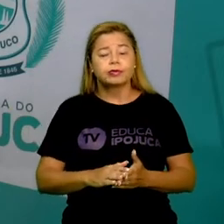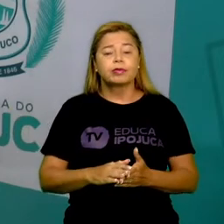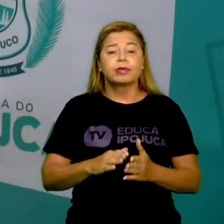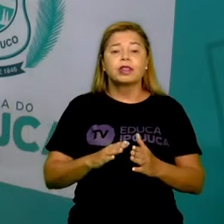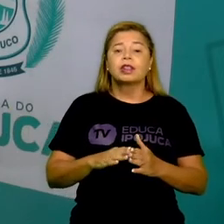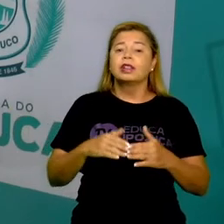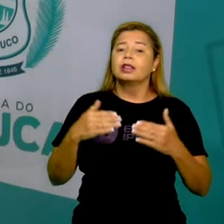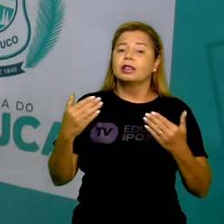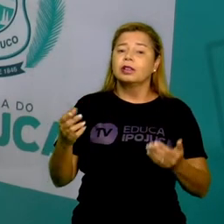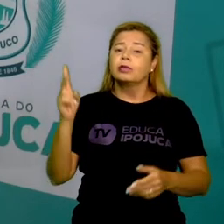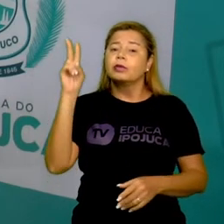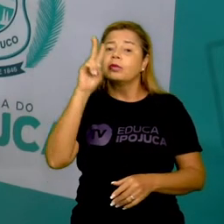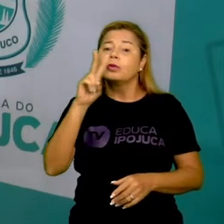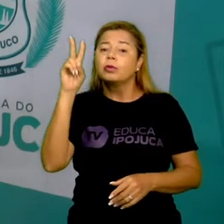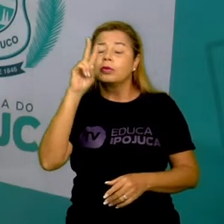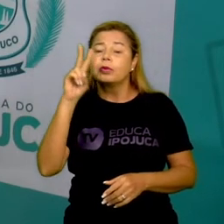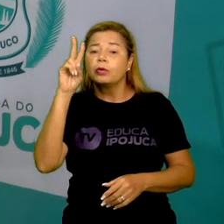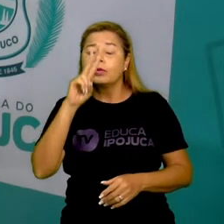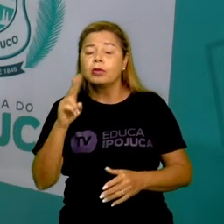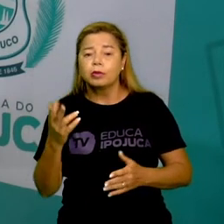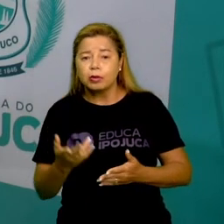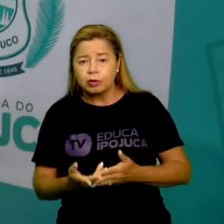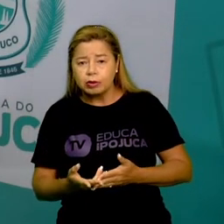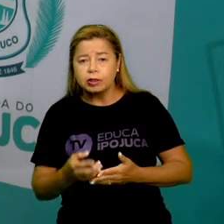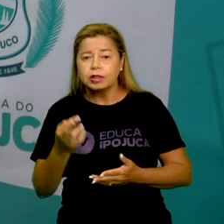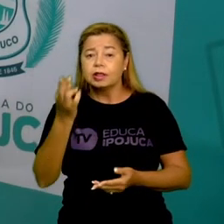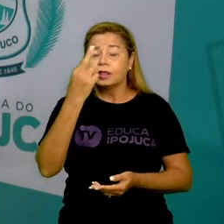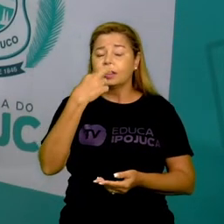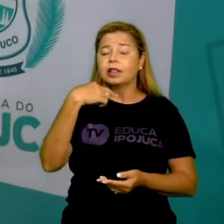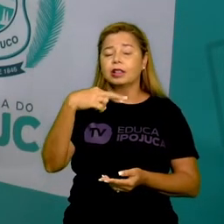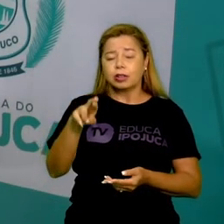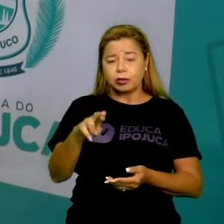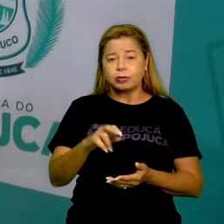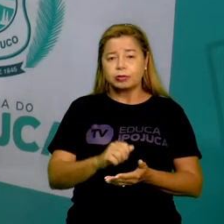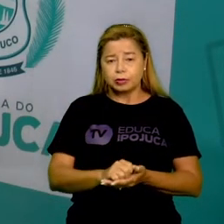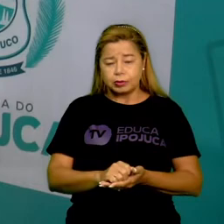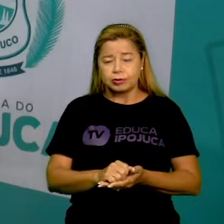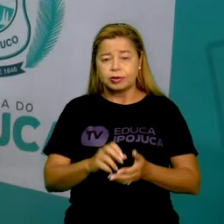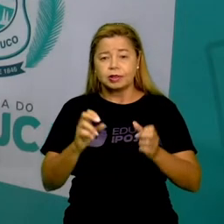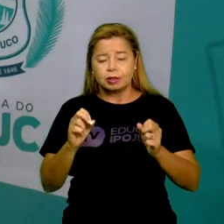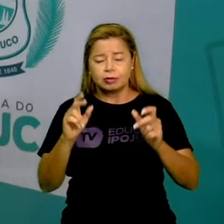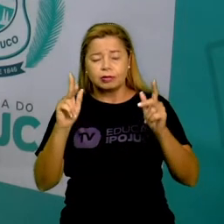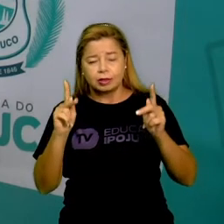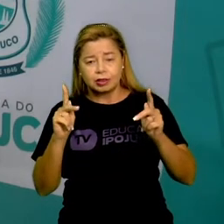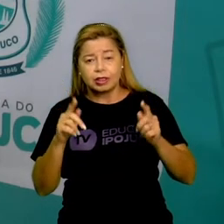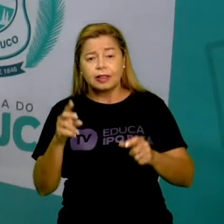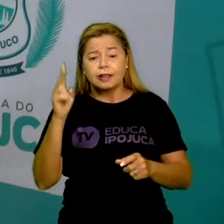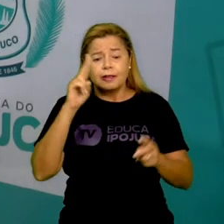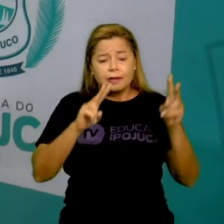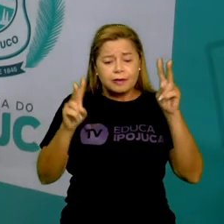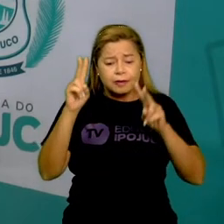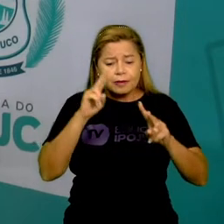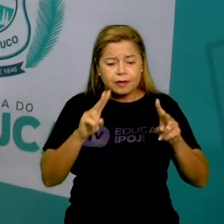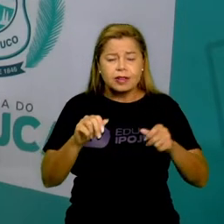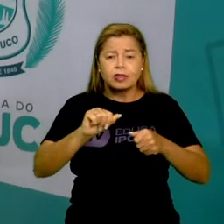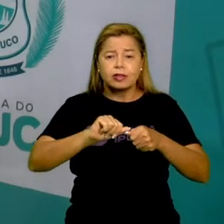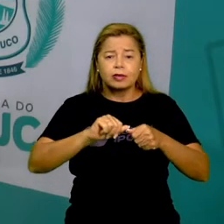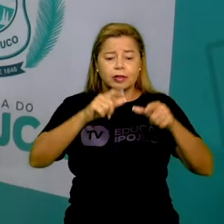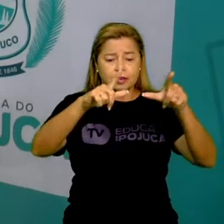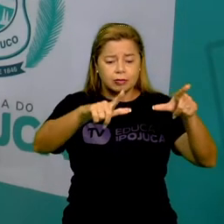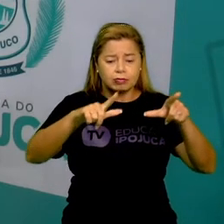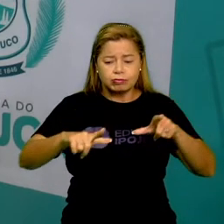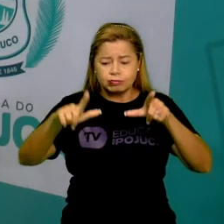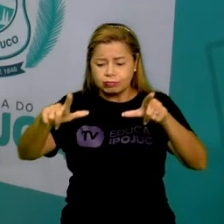nossa aula e consiga fazer essa resposta para você e fazer localização, se referenciar, entender